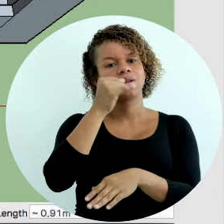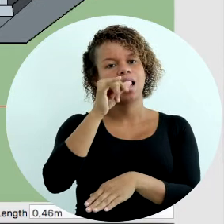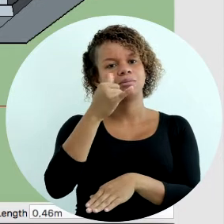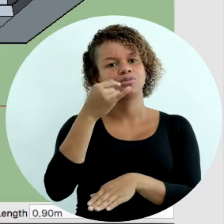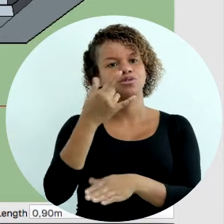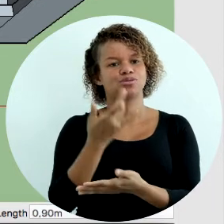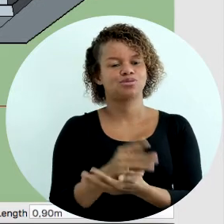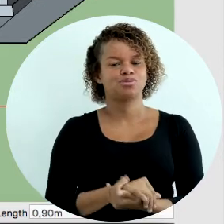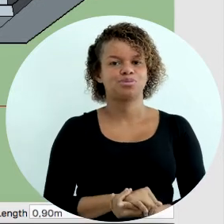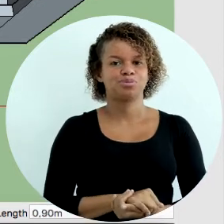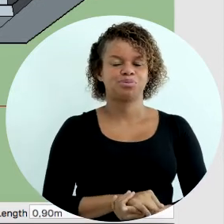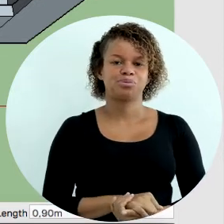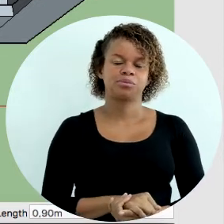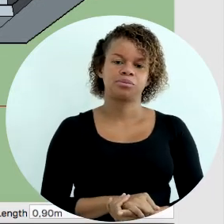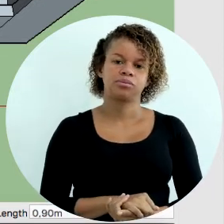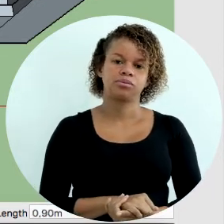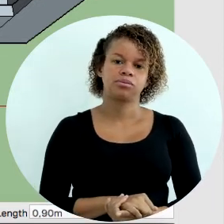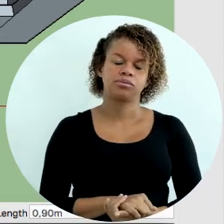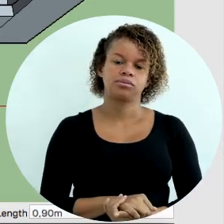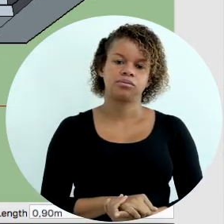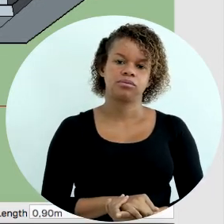usando a ferramenta do lápis.